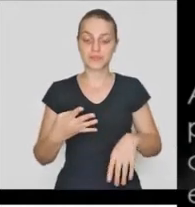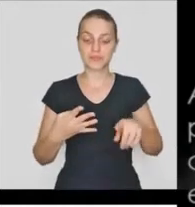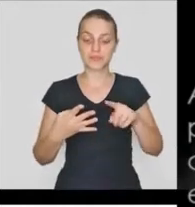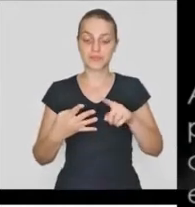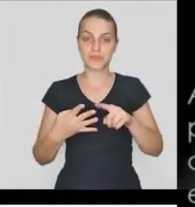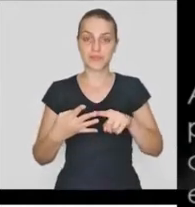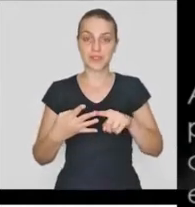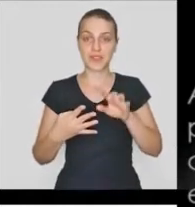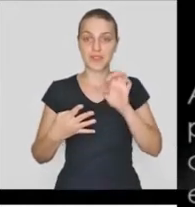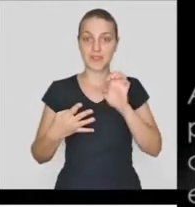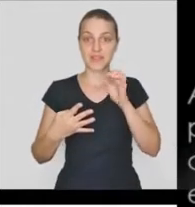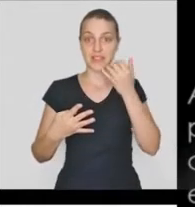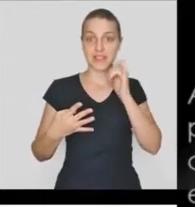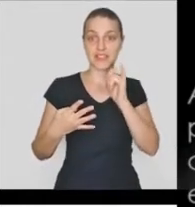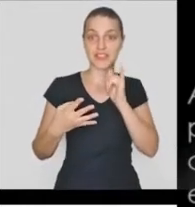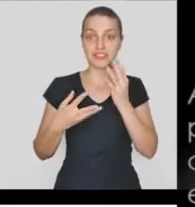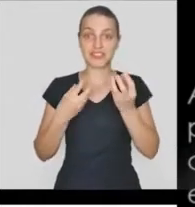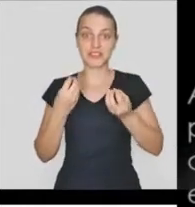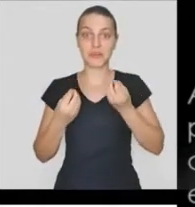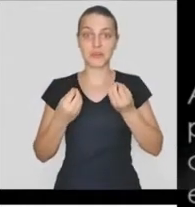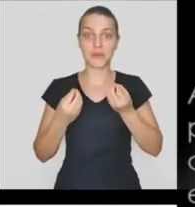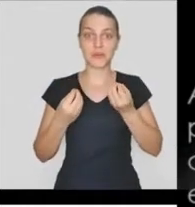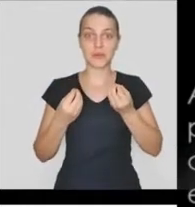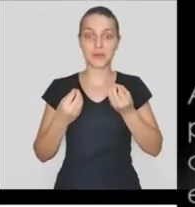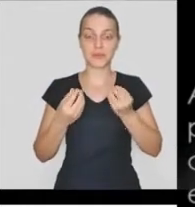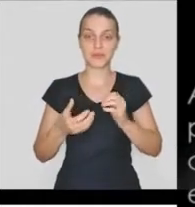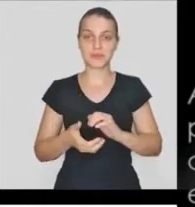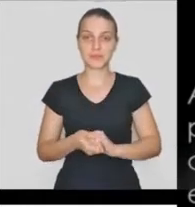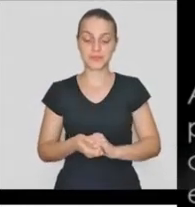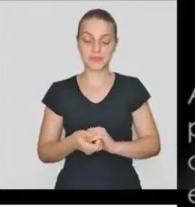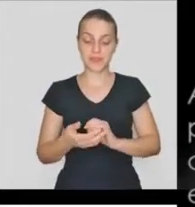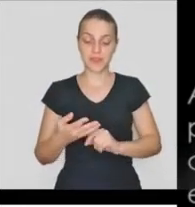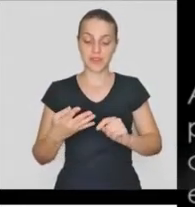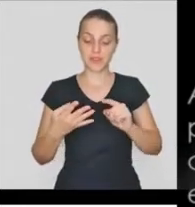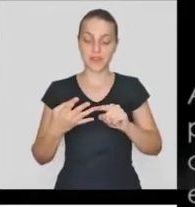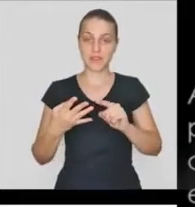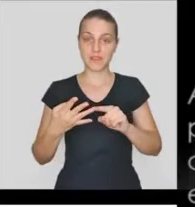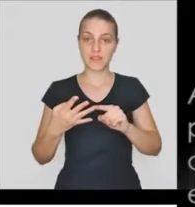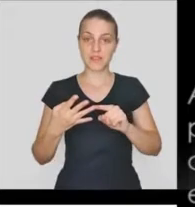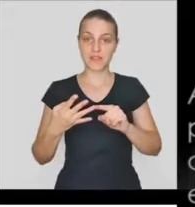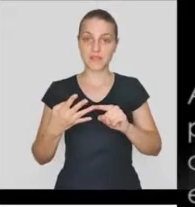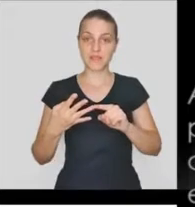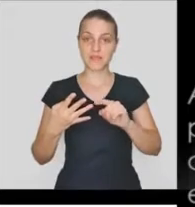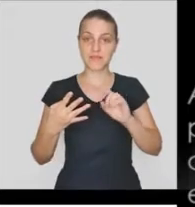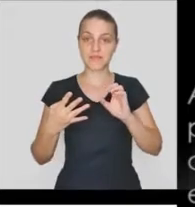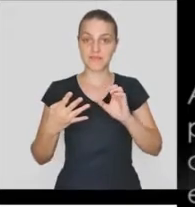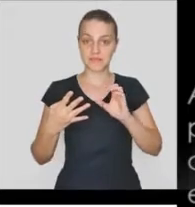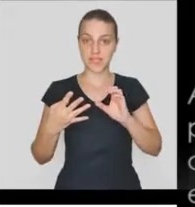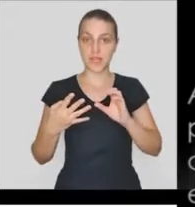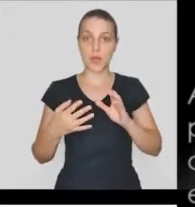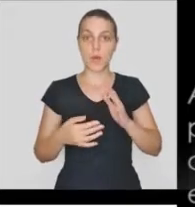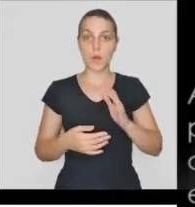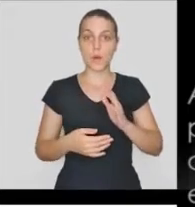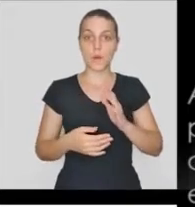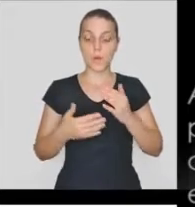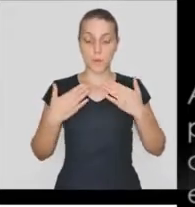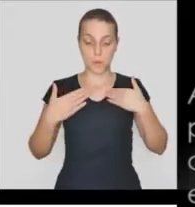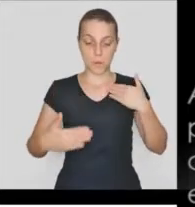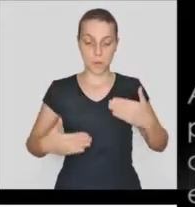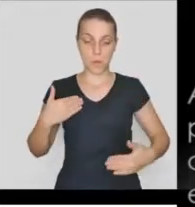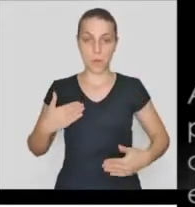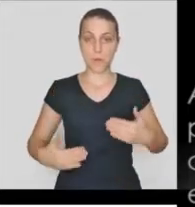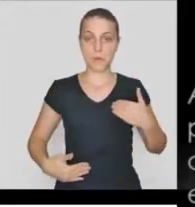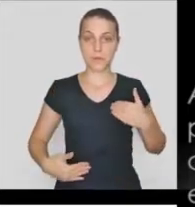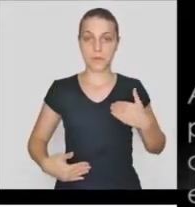como movemos, o C de corpo, o que movemos, e o E de espaço, onde movemos.